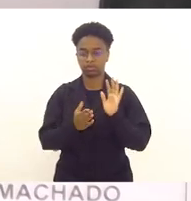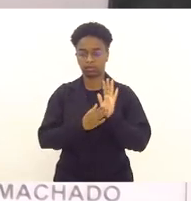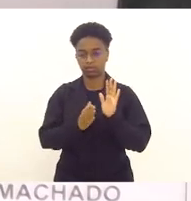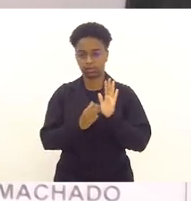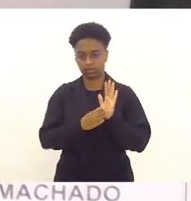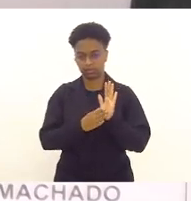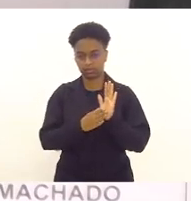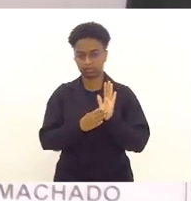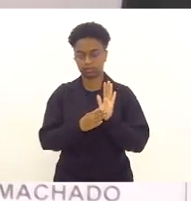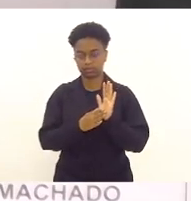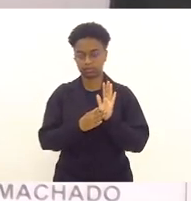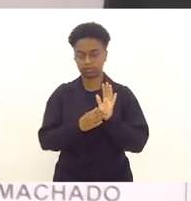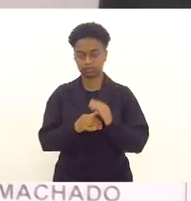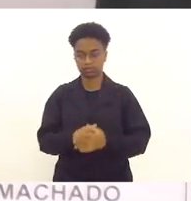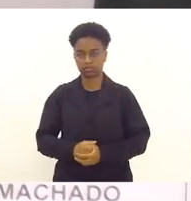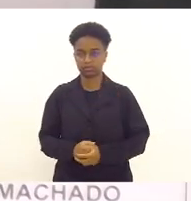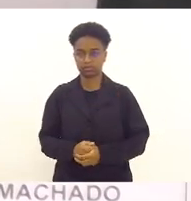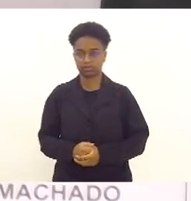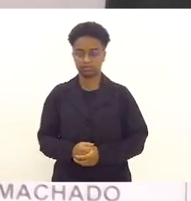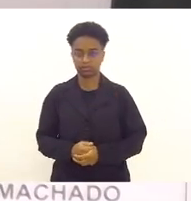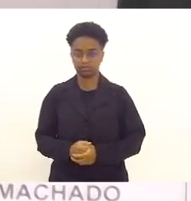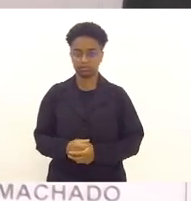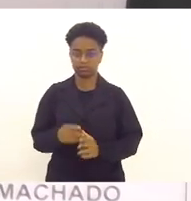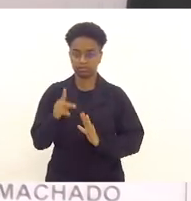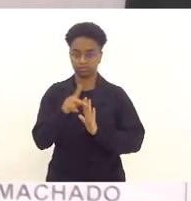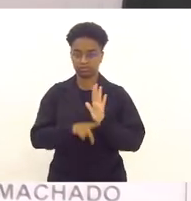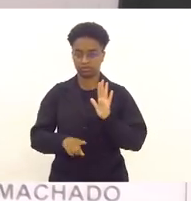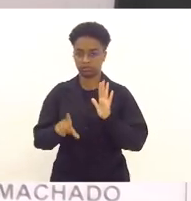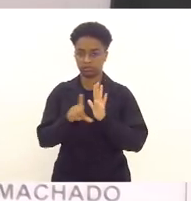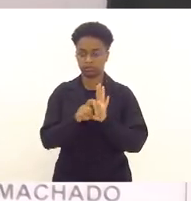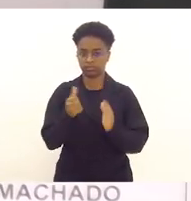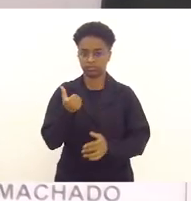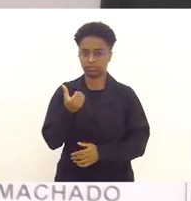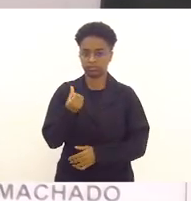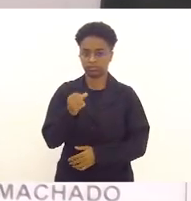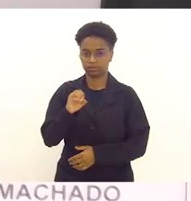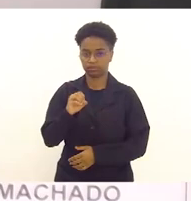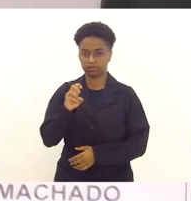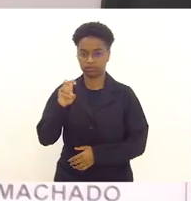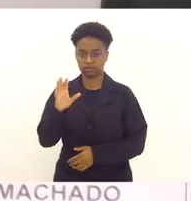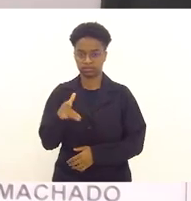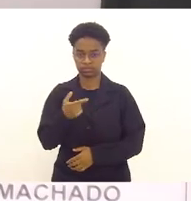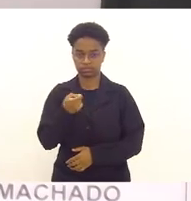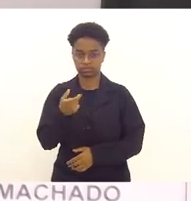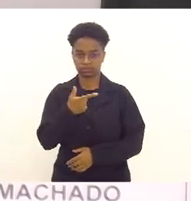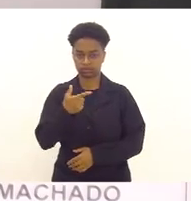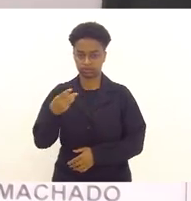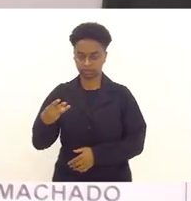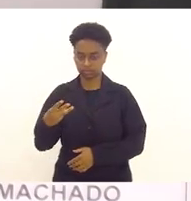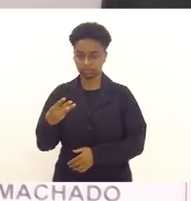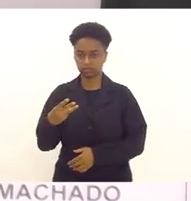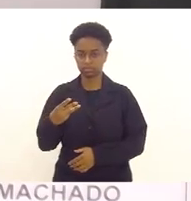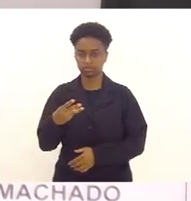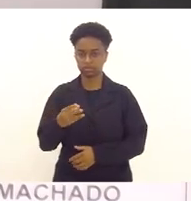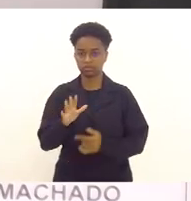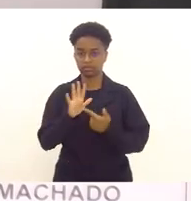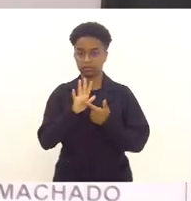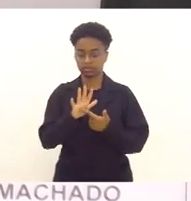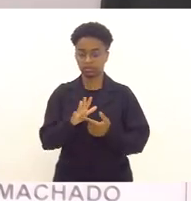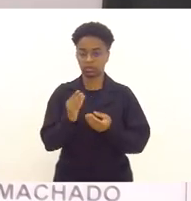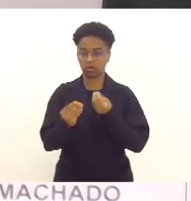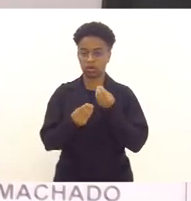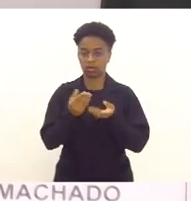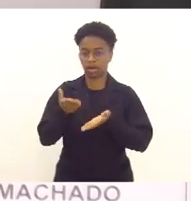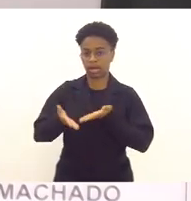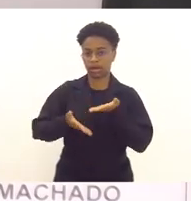né o projeto de lei 1605 2023 que trata de atendimento